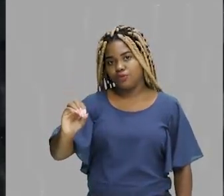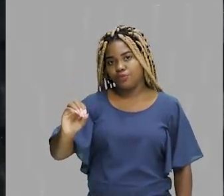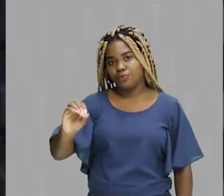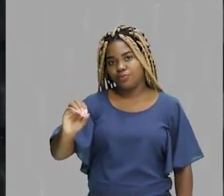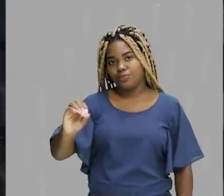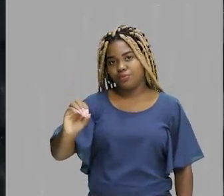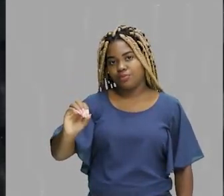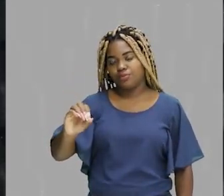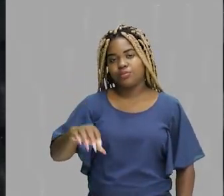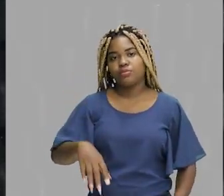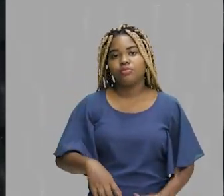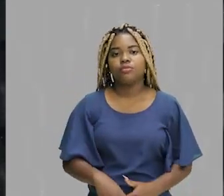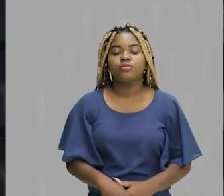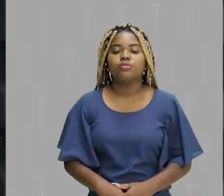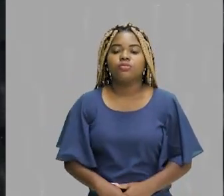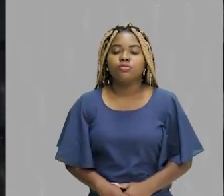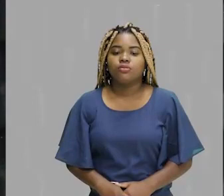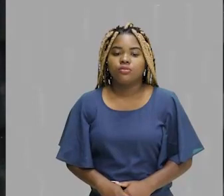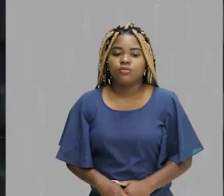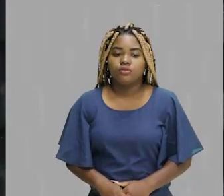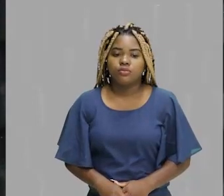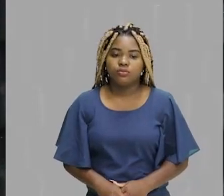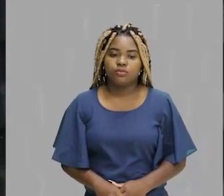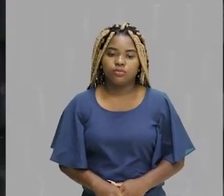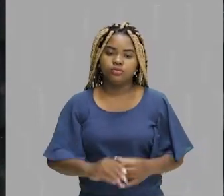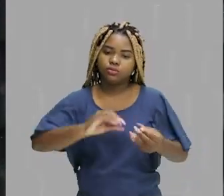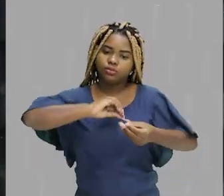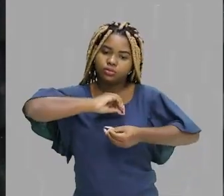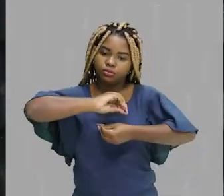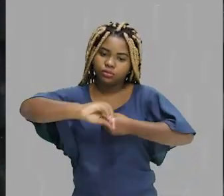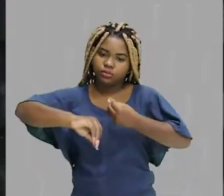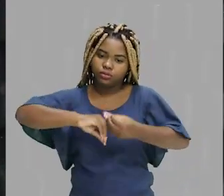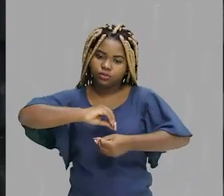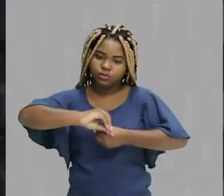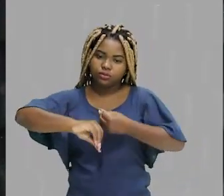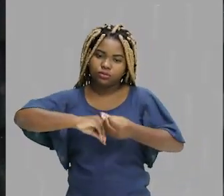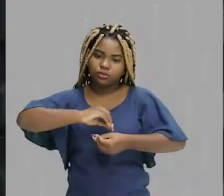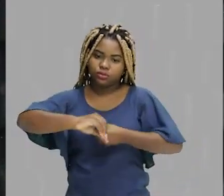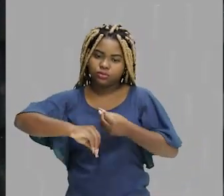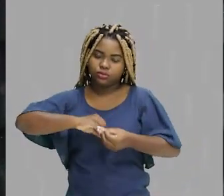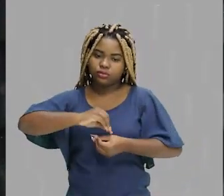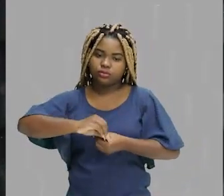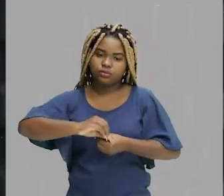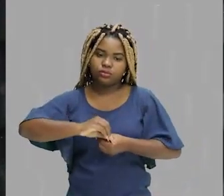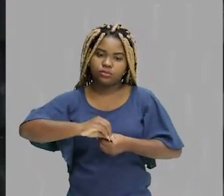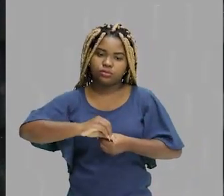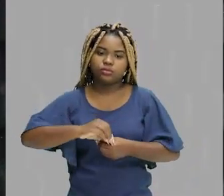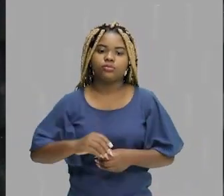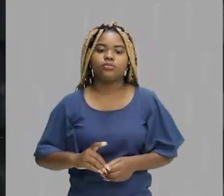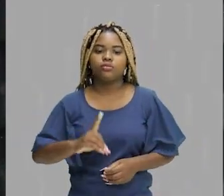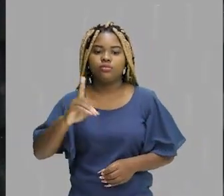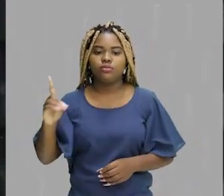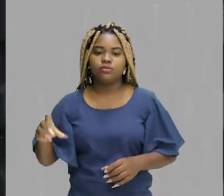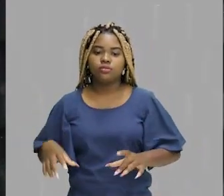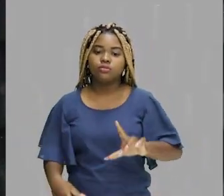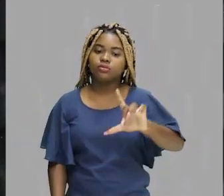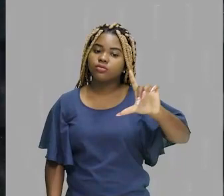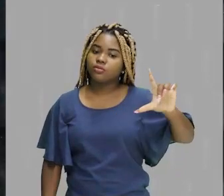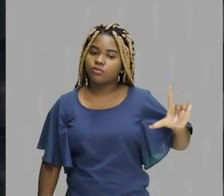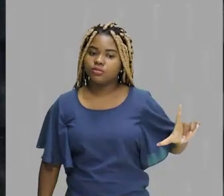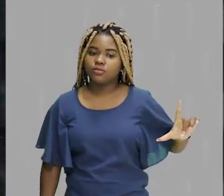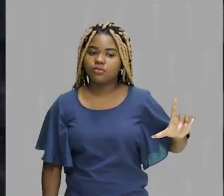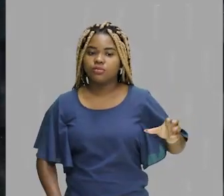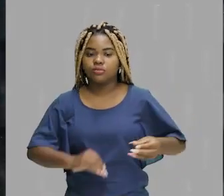isômeros opticamente ativos. A mistura em quantidades iguais do destrógeno com o levógeno vai gerar